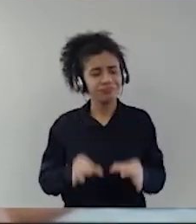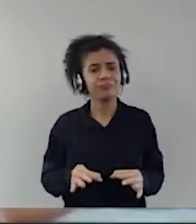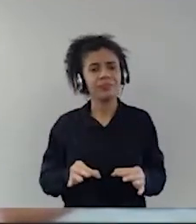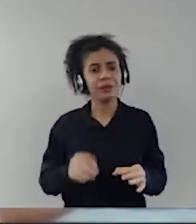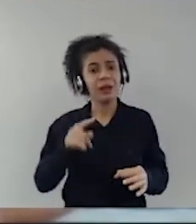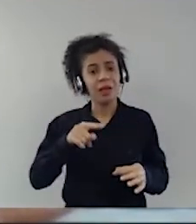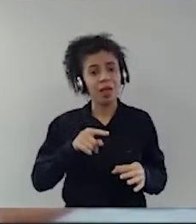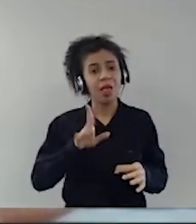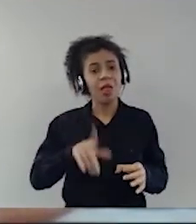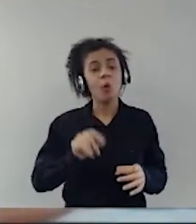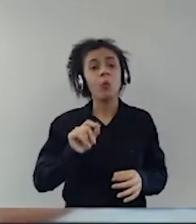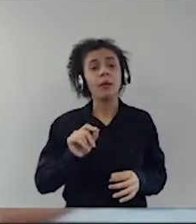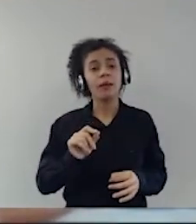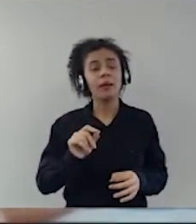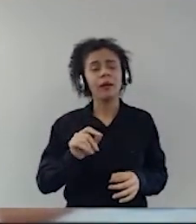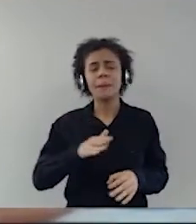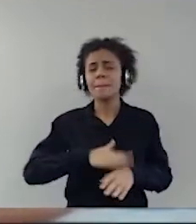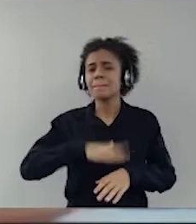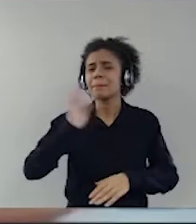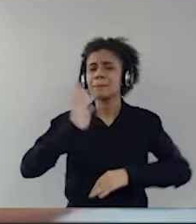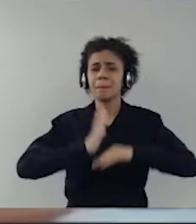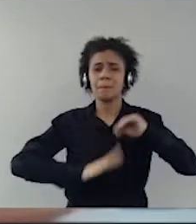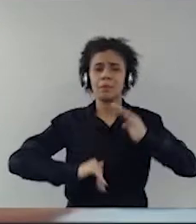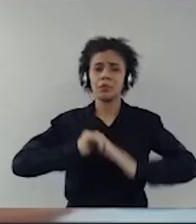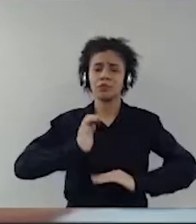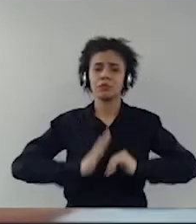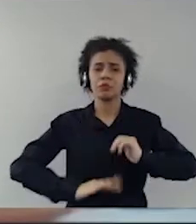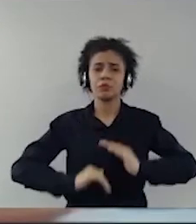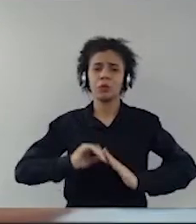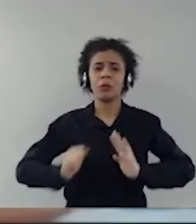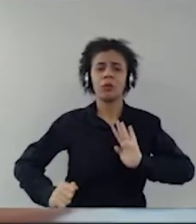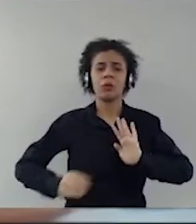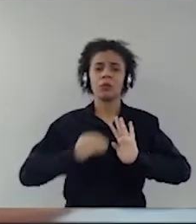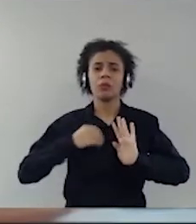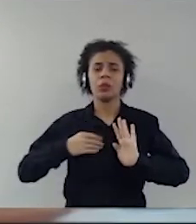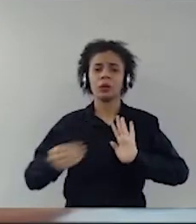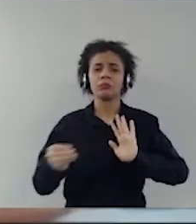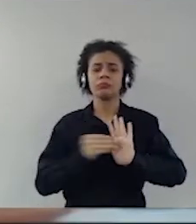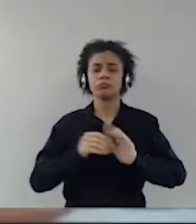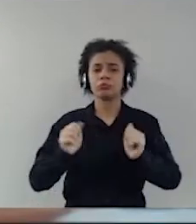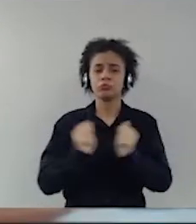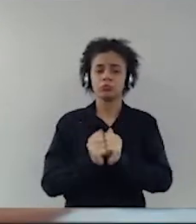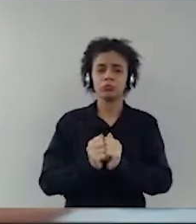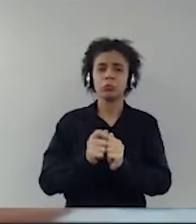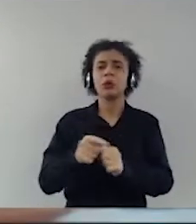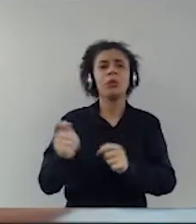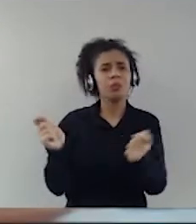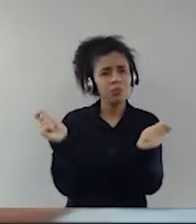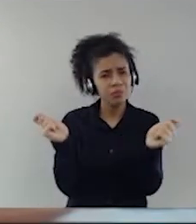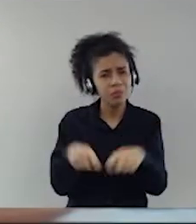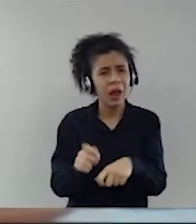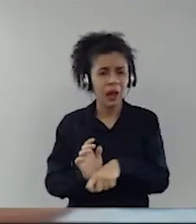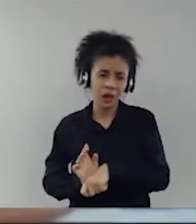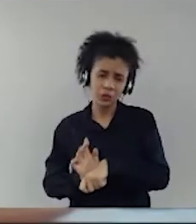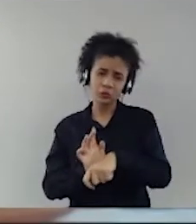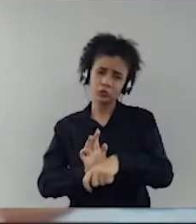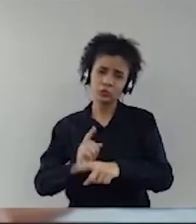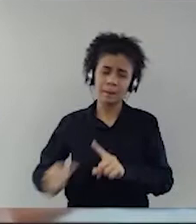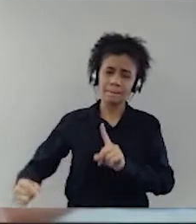é o conselho profissional com mais profissionais cadastrados e que é articulada e que pode contribuir